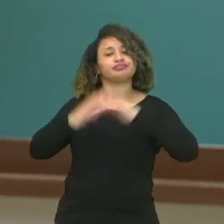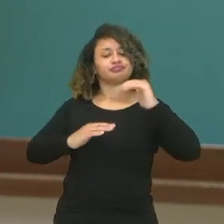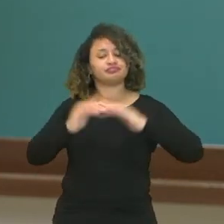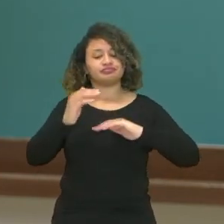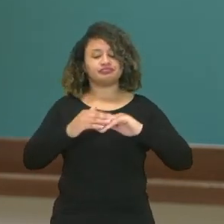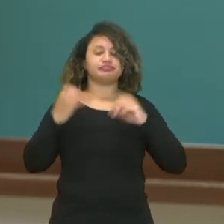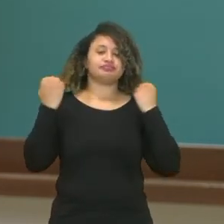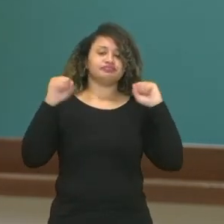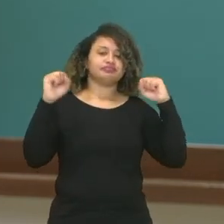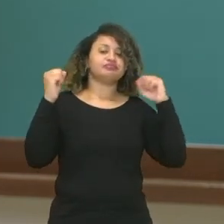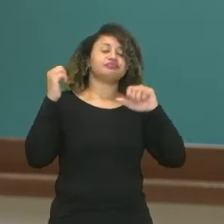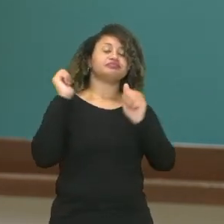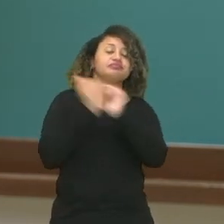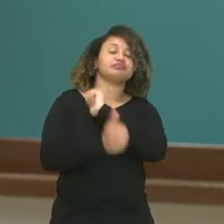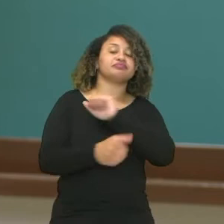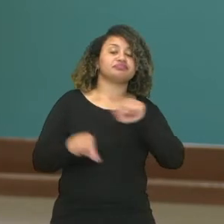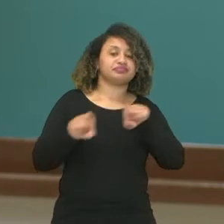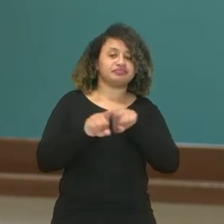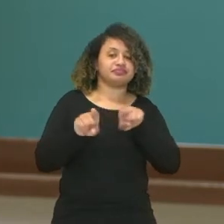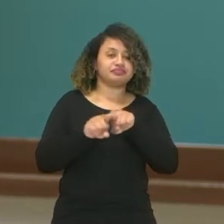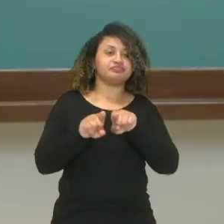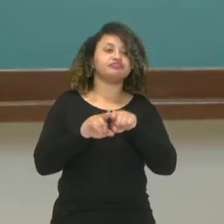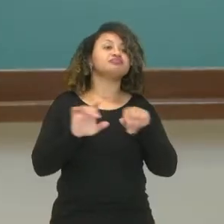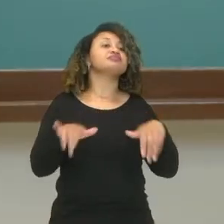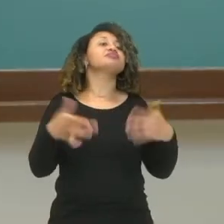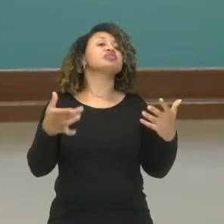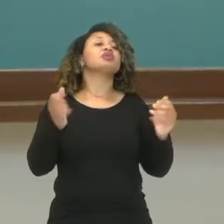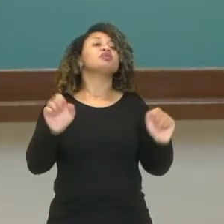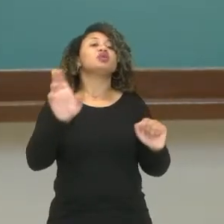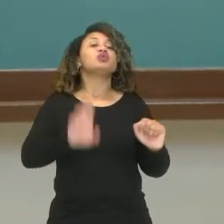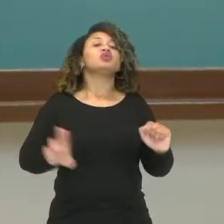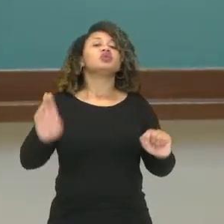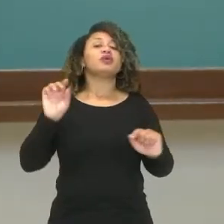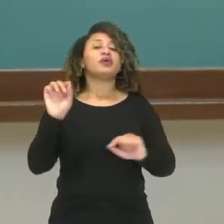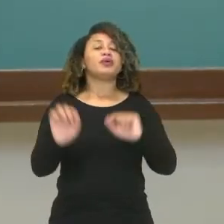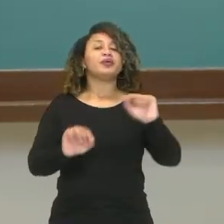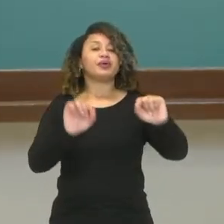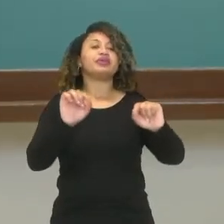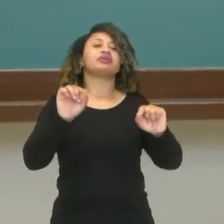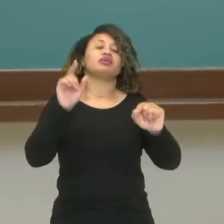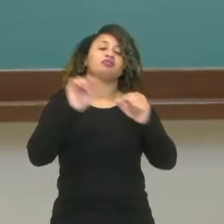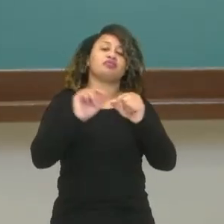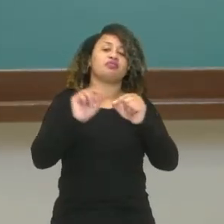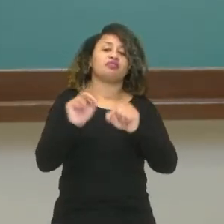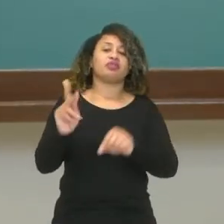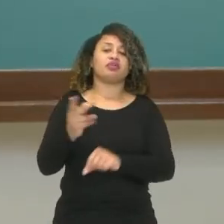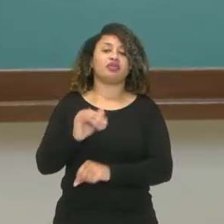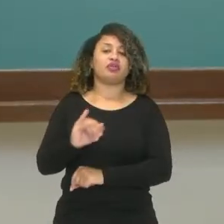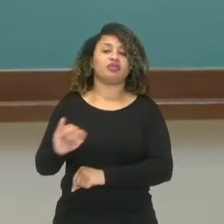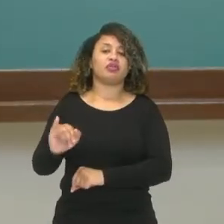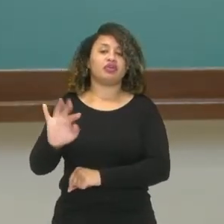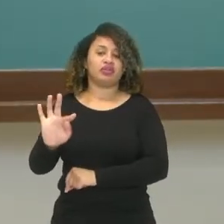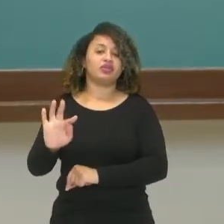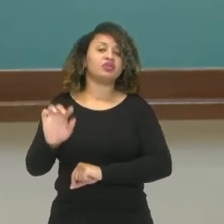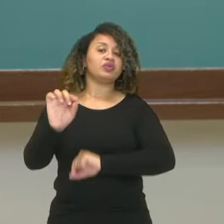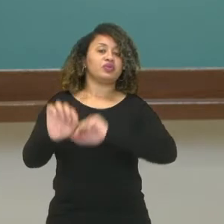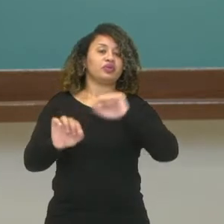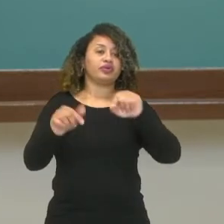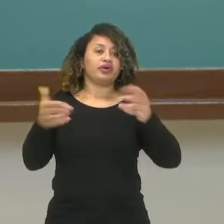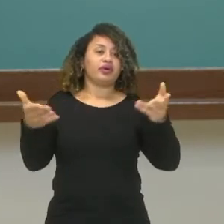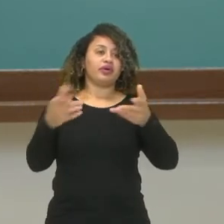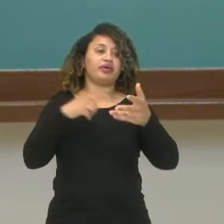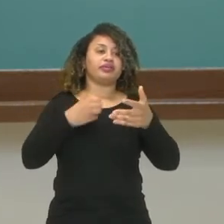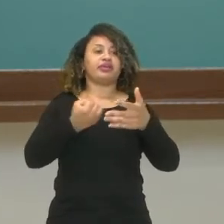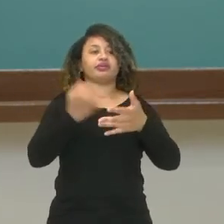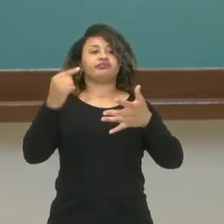também. Então, continuando, o que eu posso utilizar para fazer esse HIIT, então, professora? Então, vamos lá. Aqui a professora trouxe